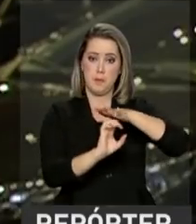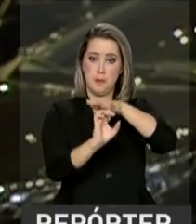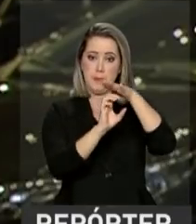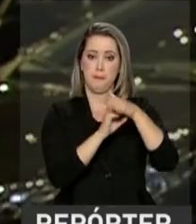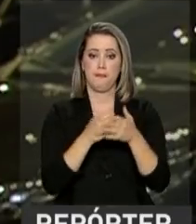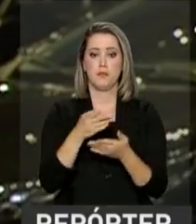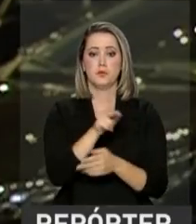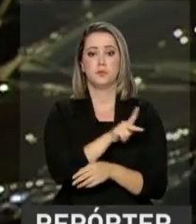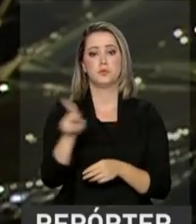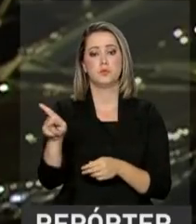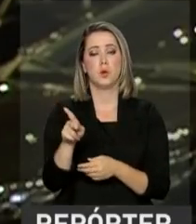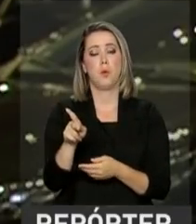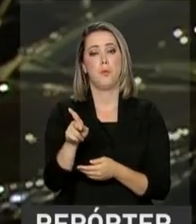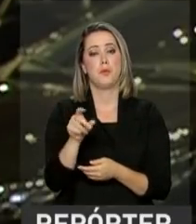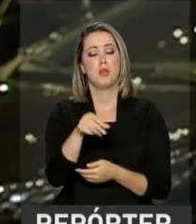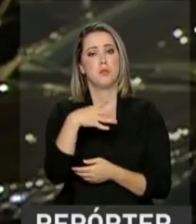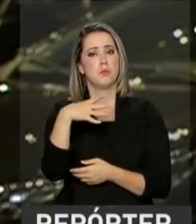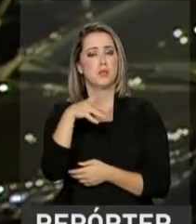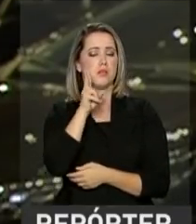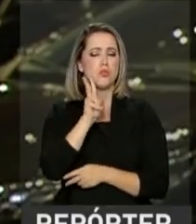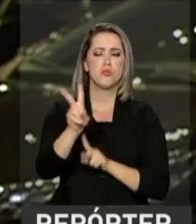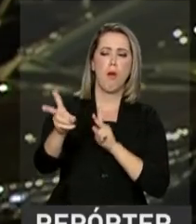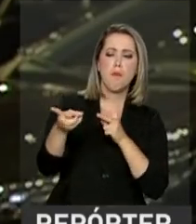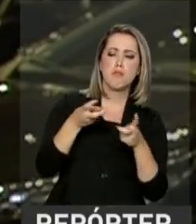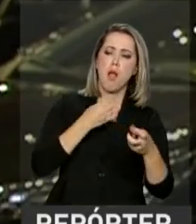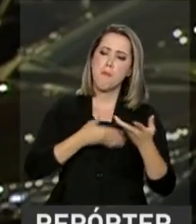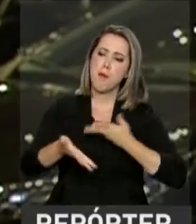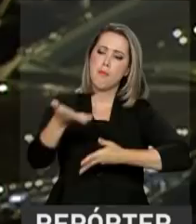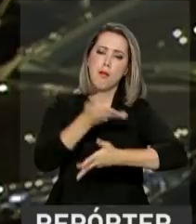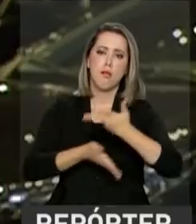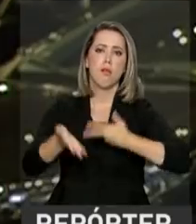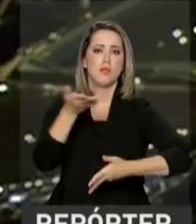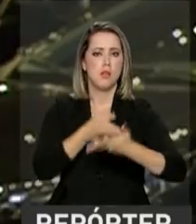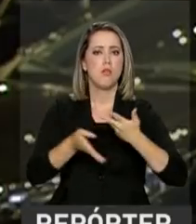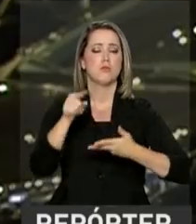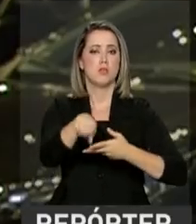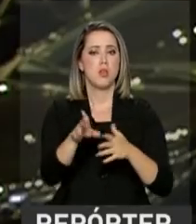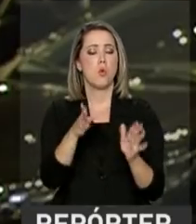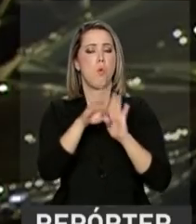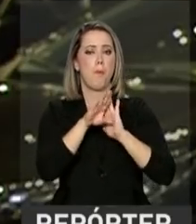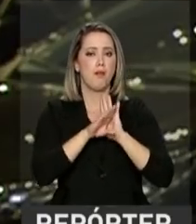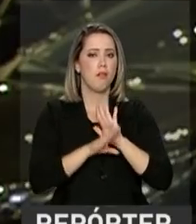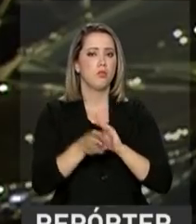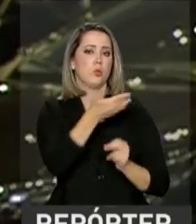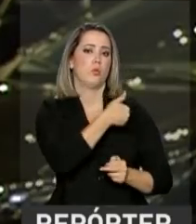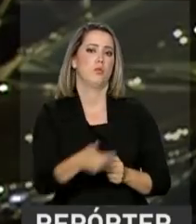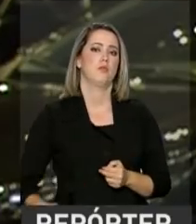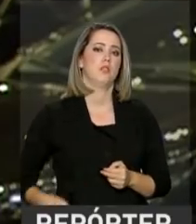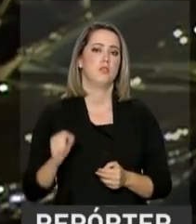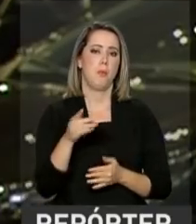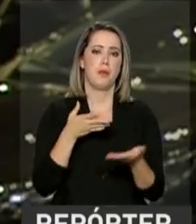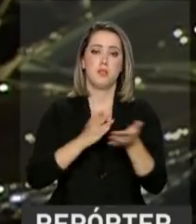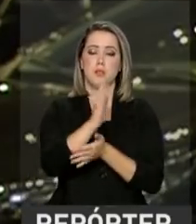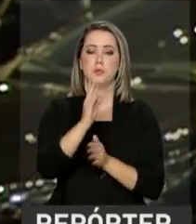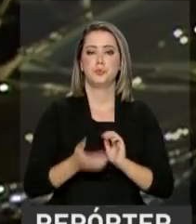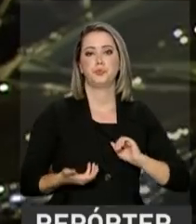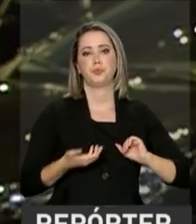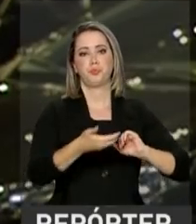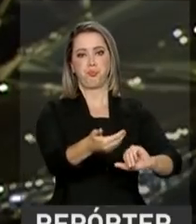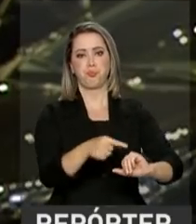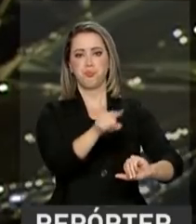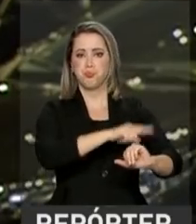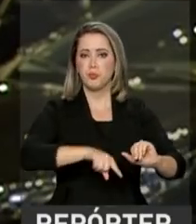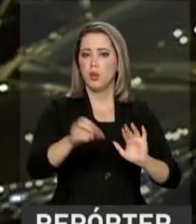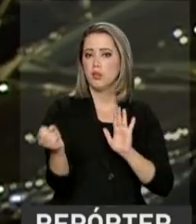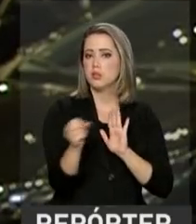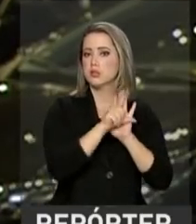O presidente deverá ouvir demandas, apresentar números da economia e os planos do governo para a aprovação no Congresso Nacional